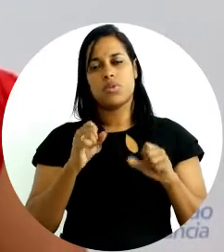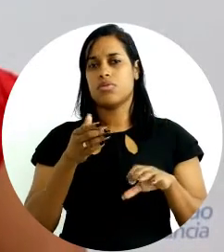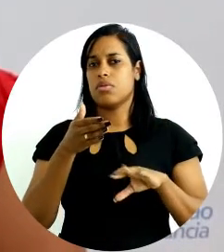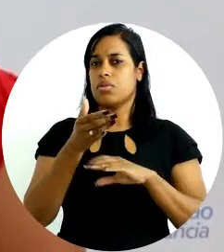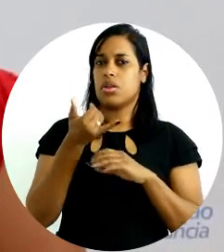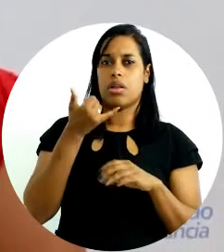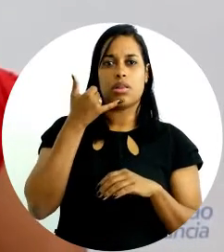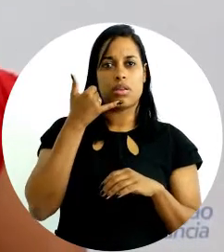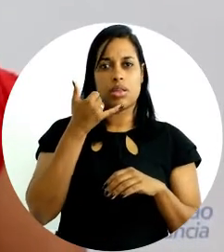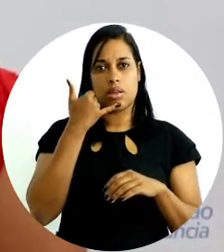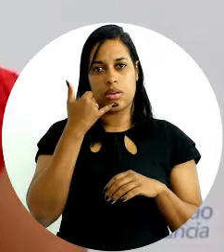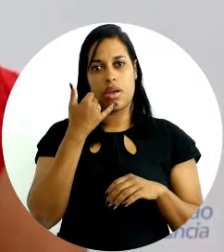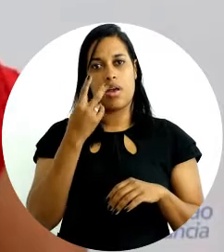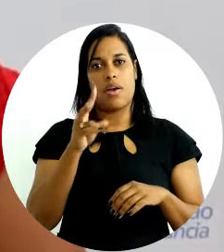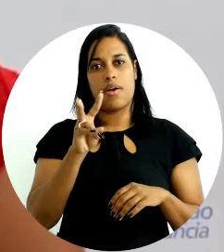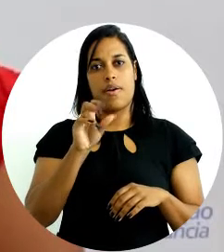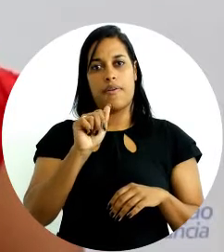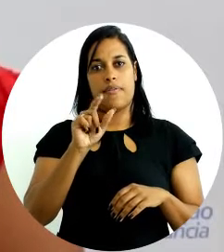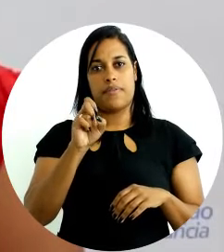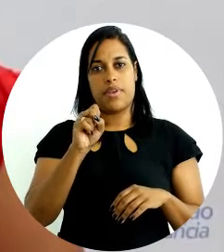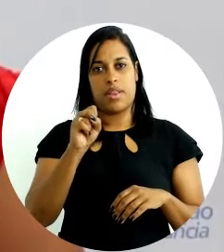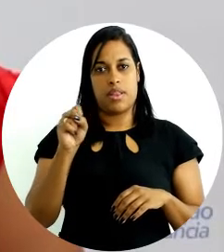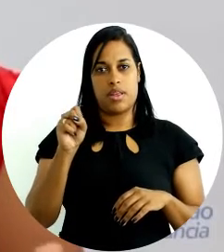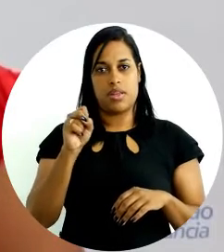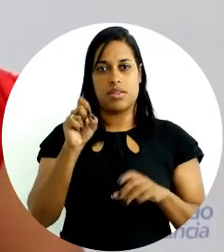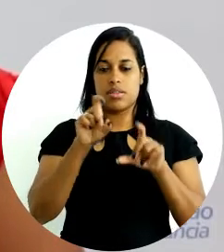possam entrar em contato: